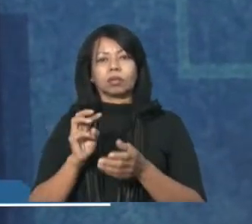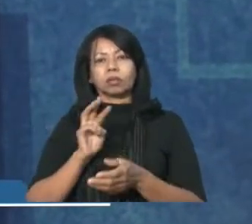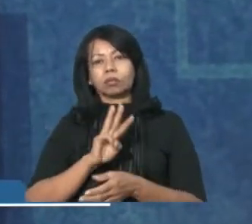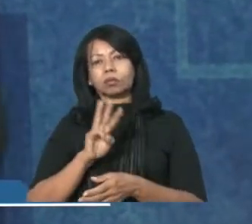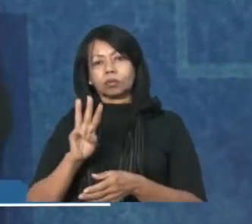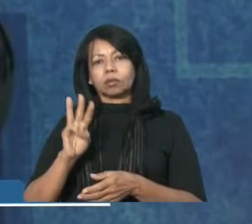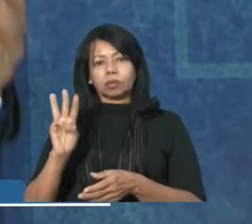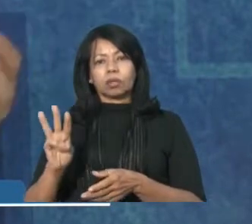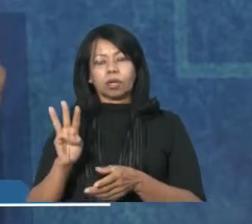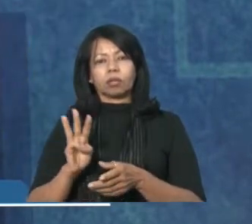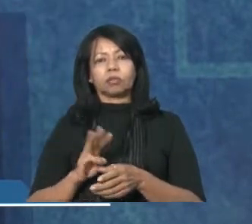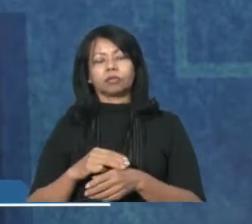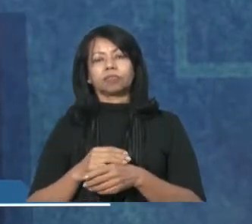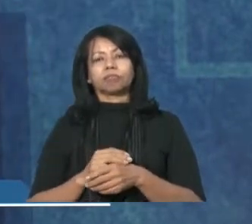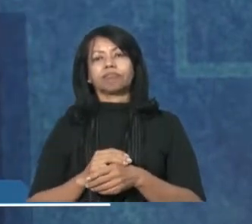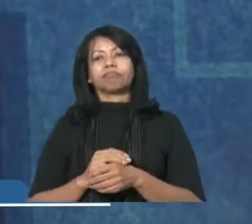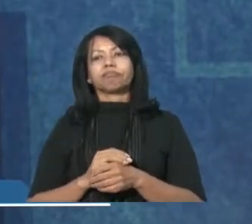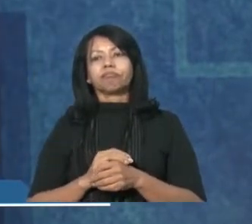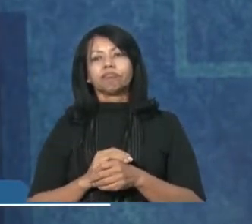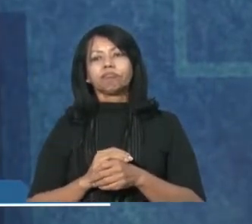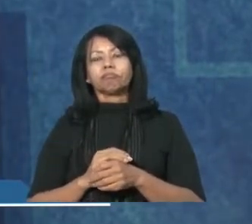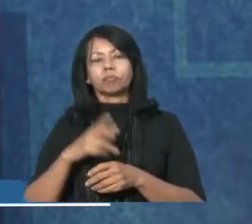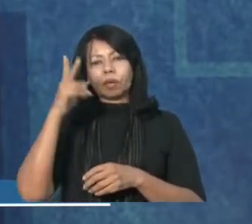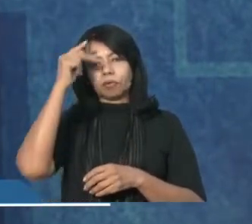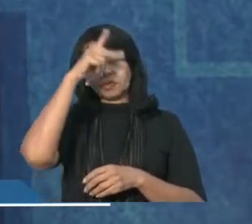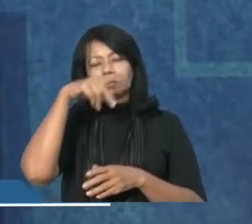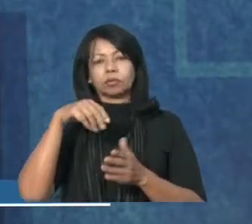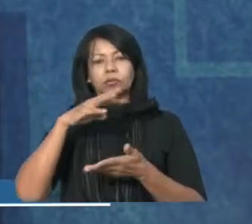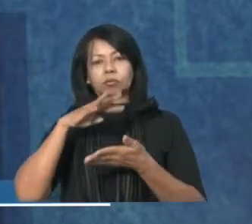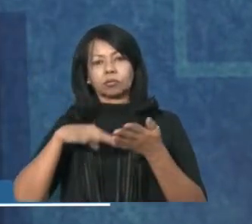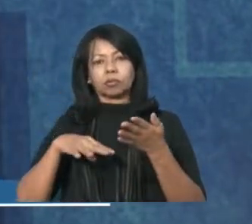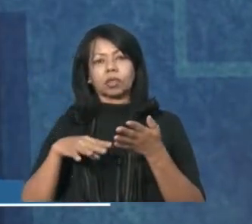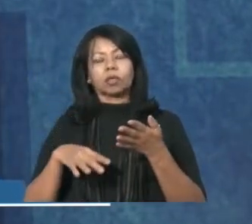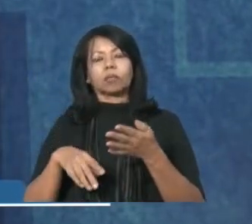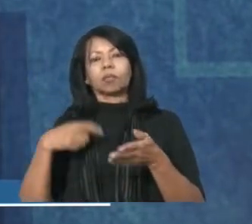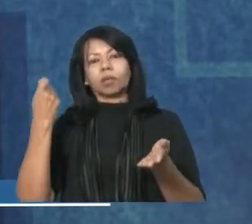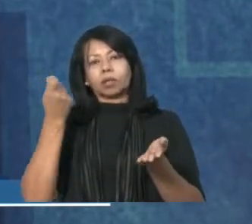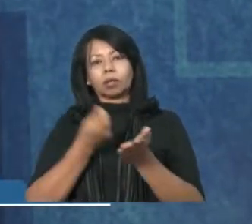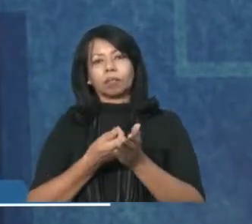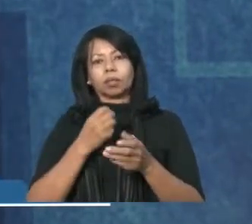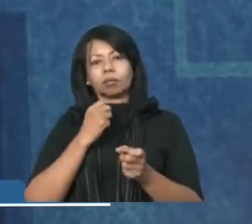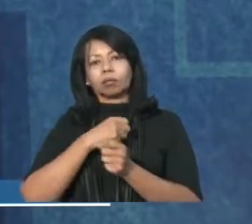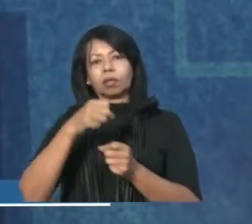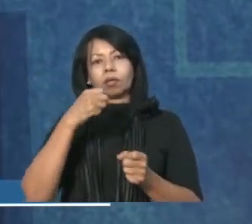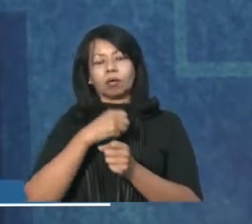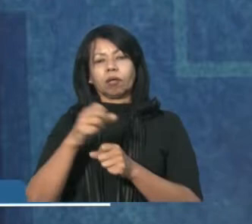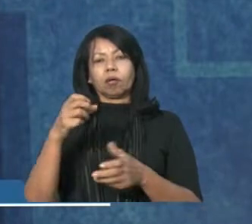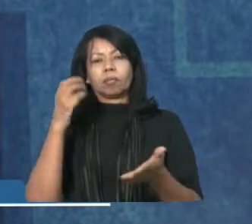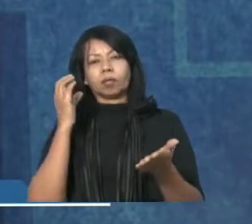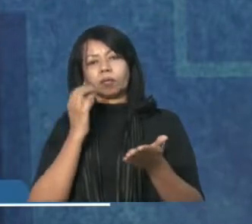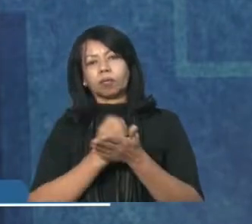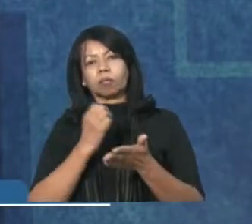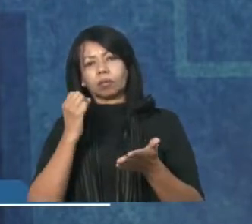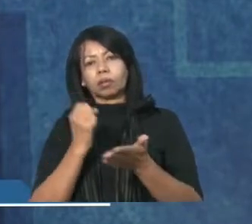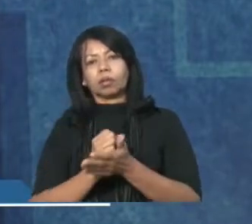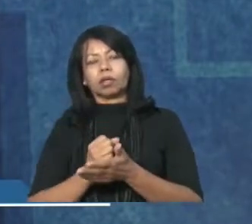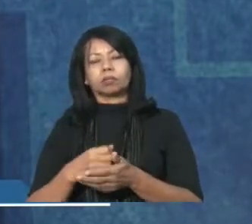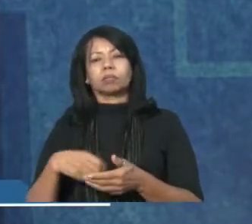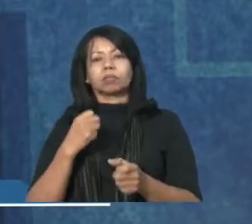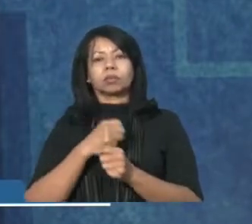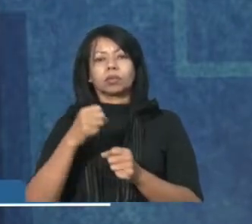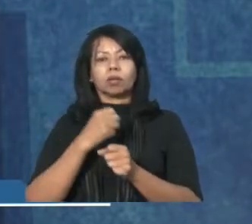site da Prefeitura o andamento das Mesas não seja a questão do cronograma a questão do custeio da obra o contrato se a obra